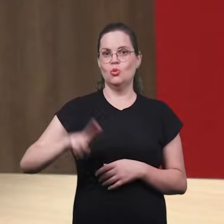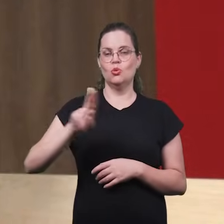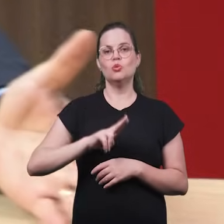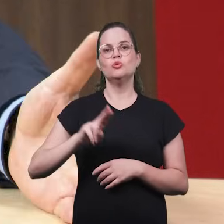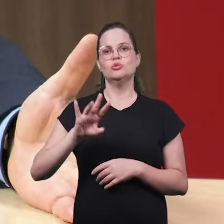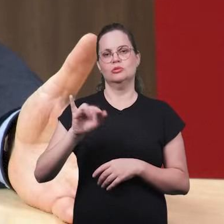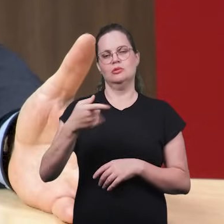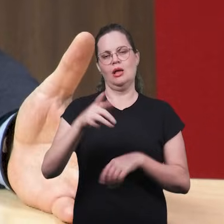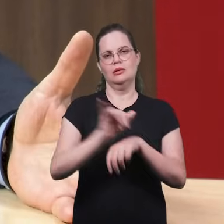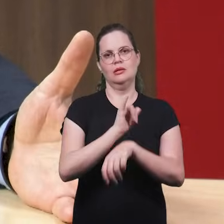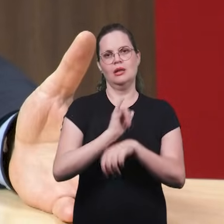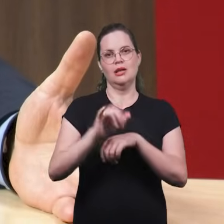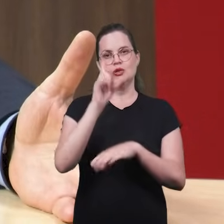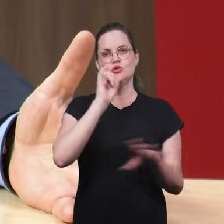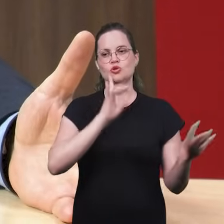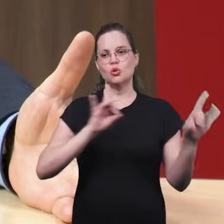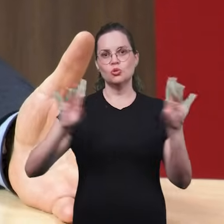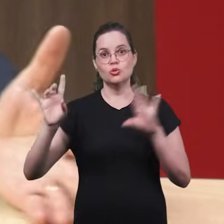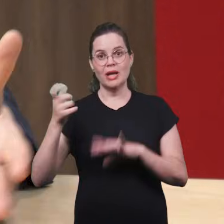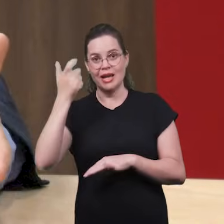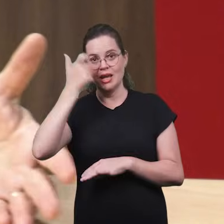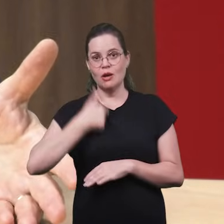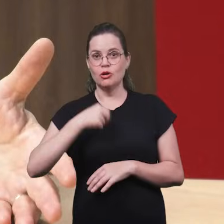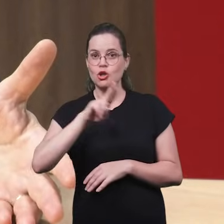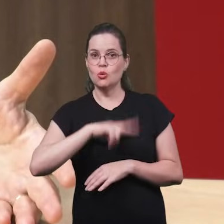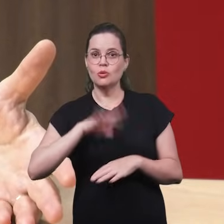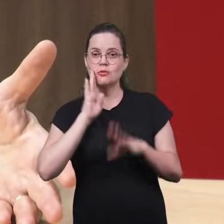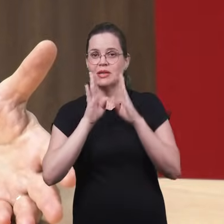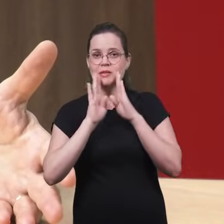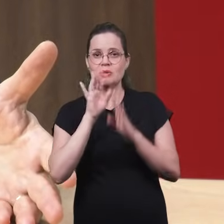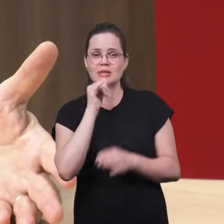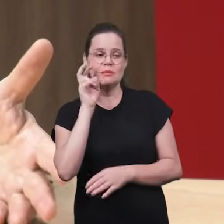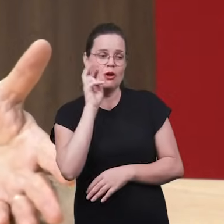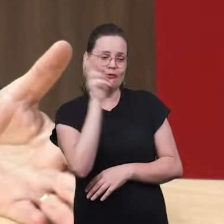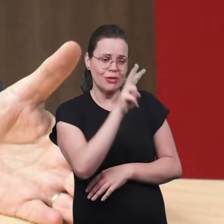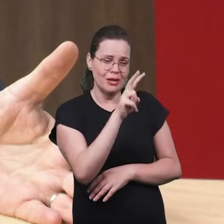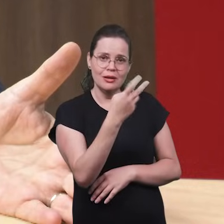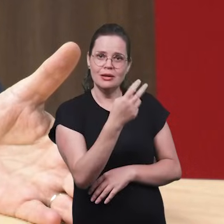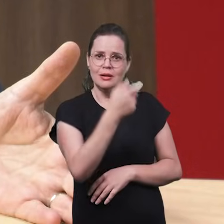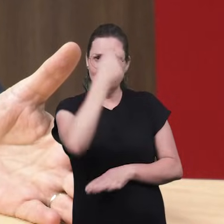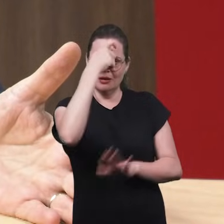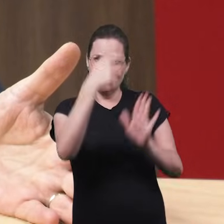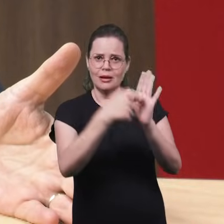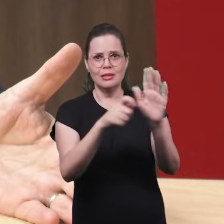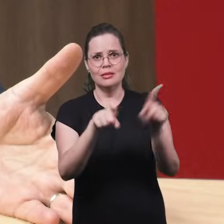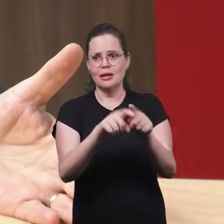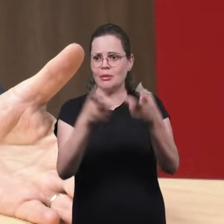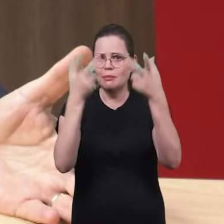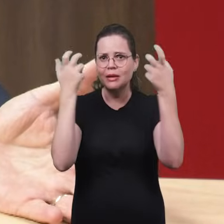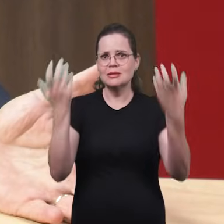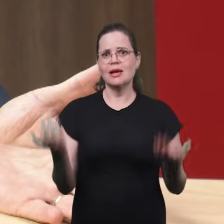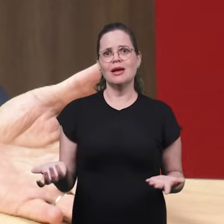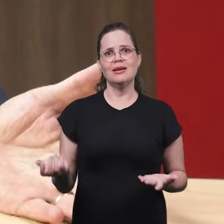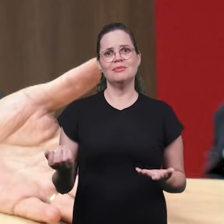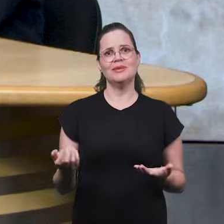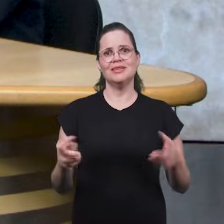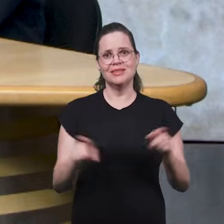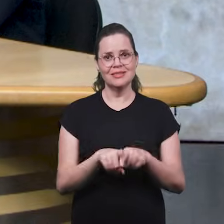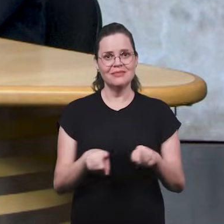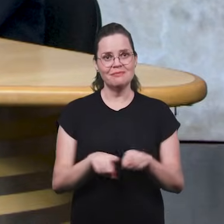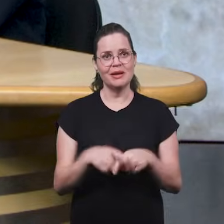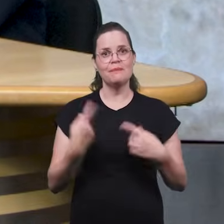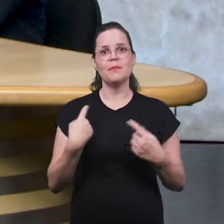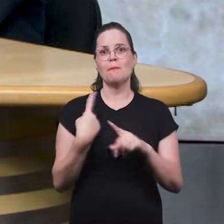uma ferramenta do cotidiano, vi isso, a inteligência artificial também viu. Muito mais. Está dentro